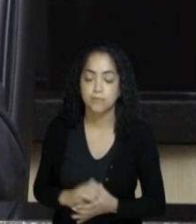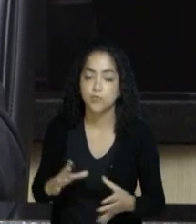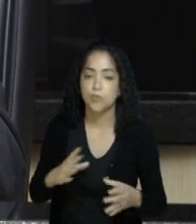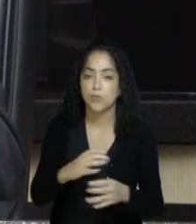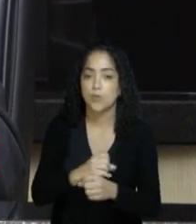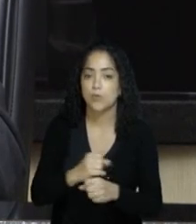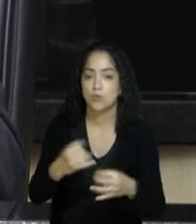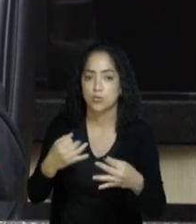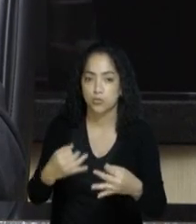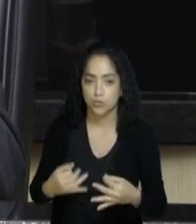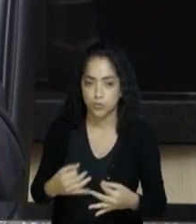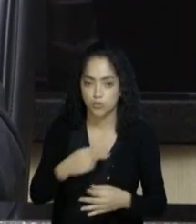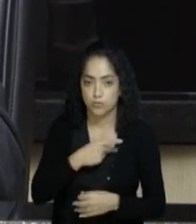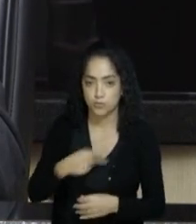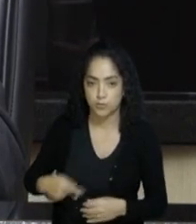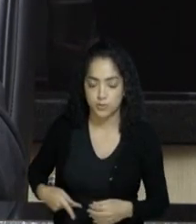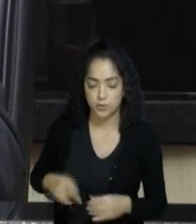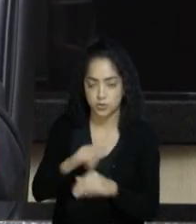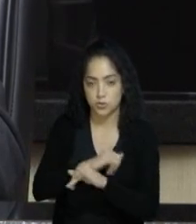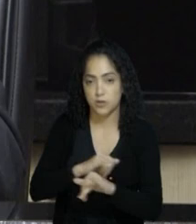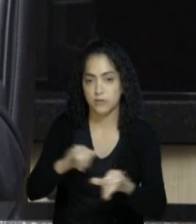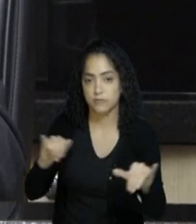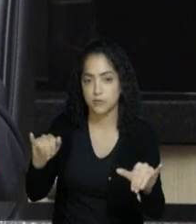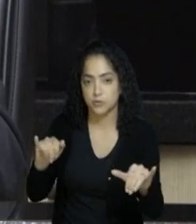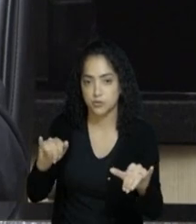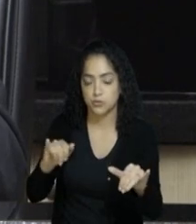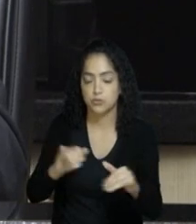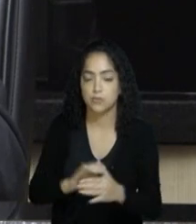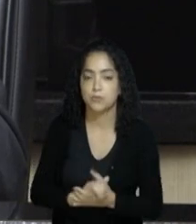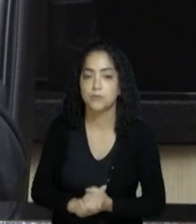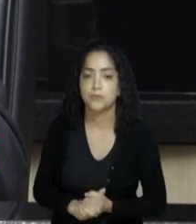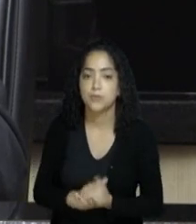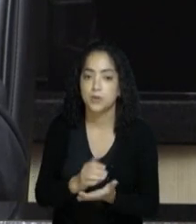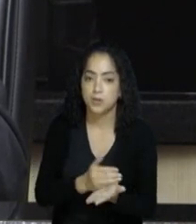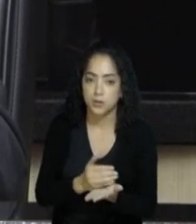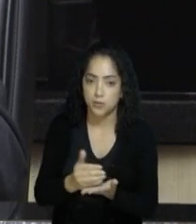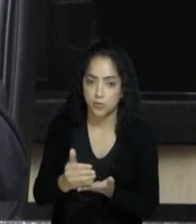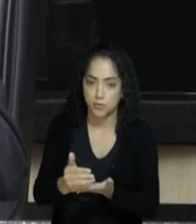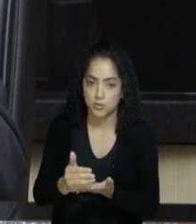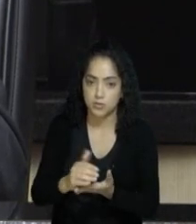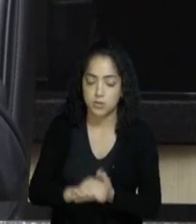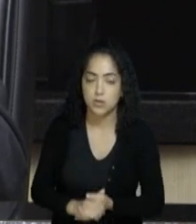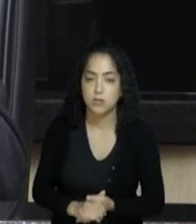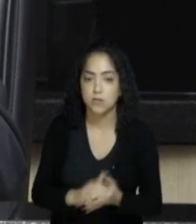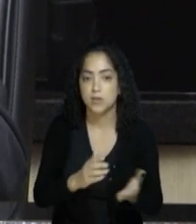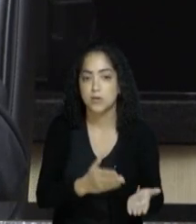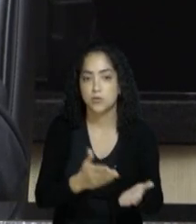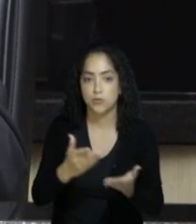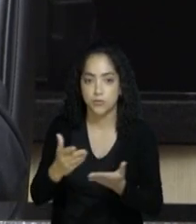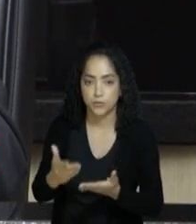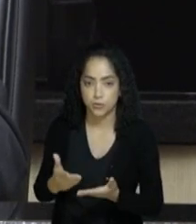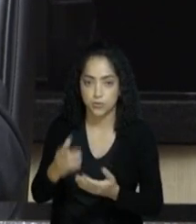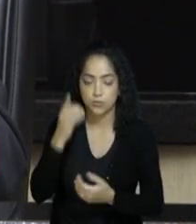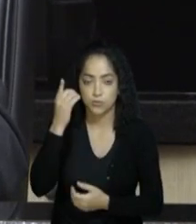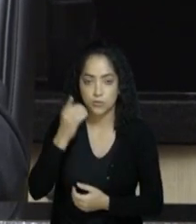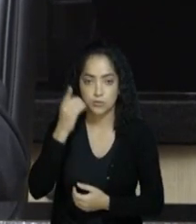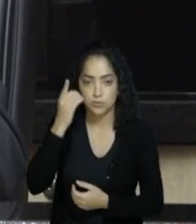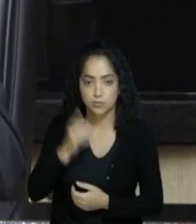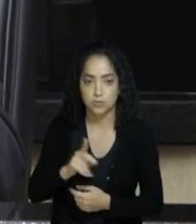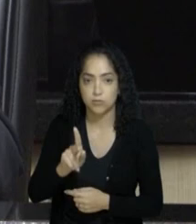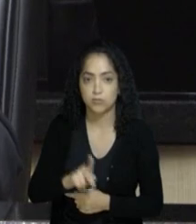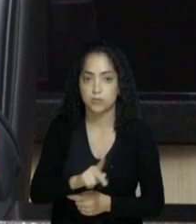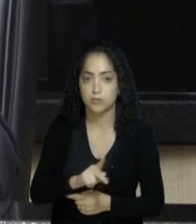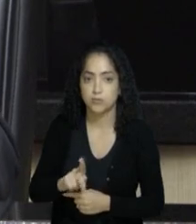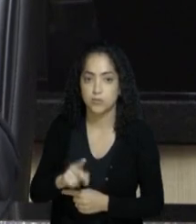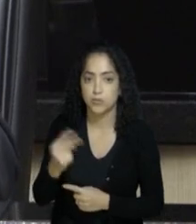um quórum regimental, o senhor presidente declarou abertos os trabalhos e convidou o senhor deputado, padre Pedro